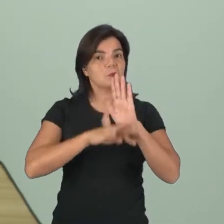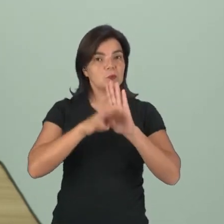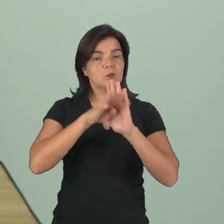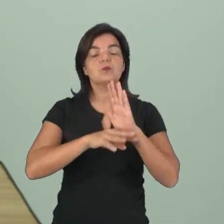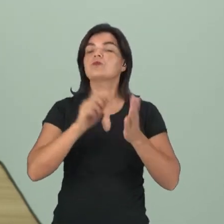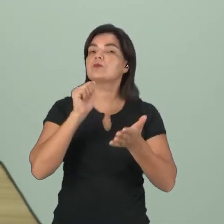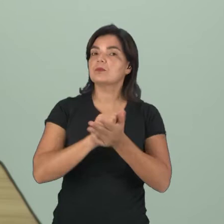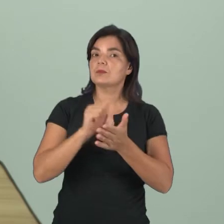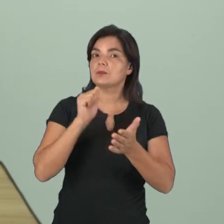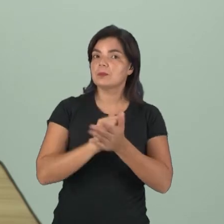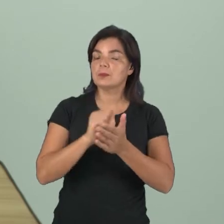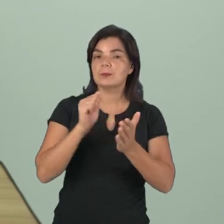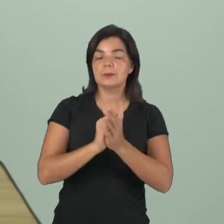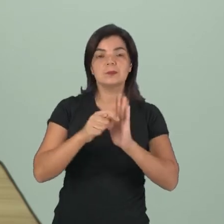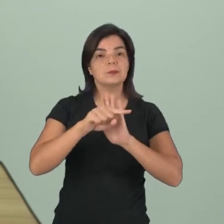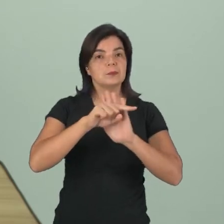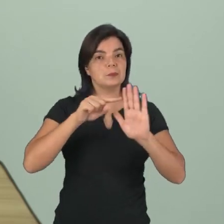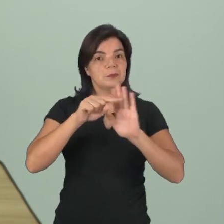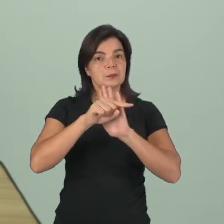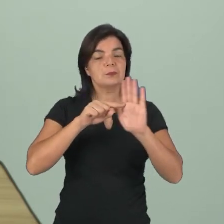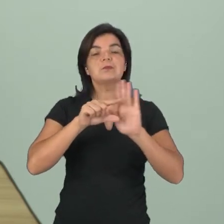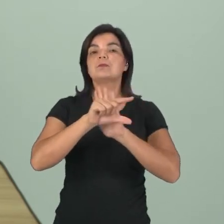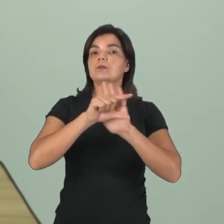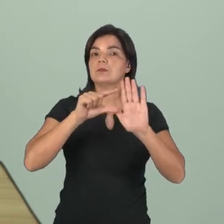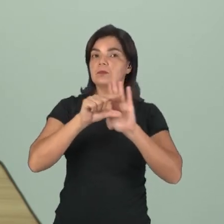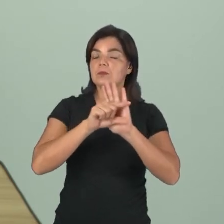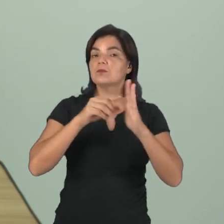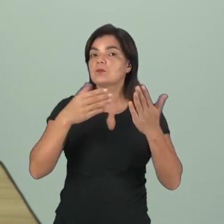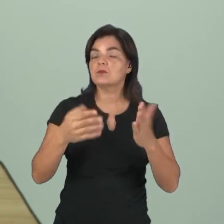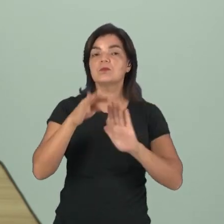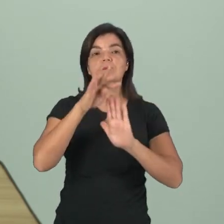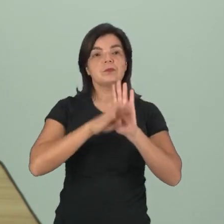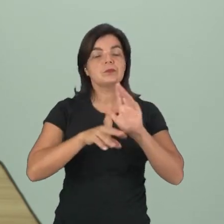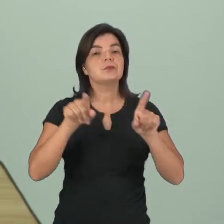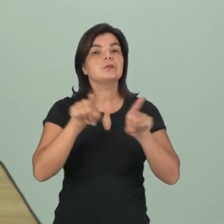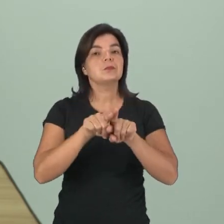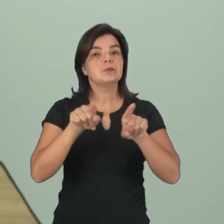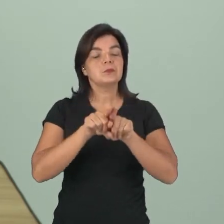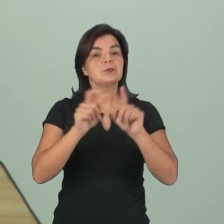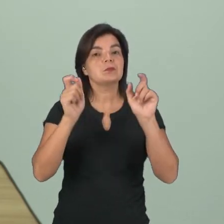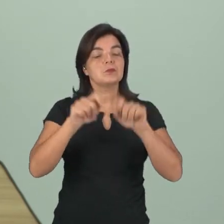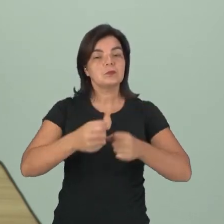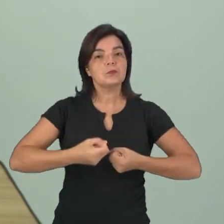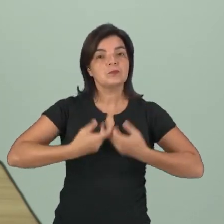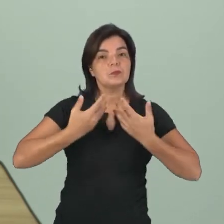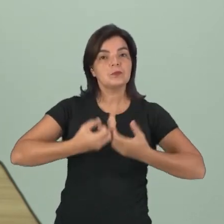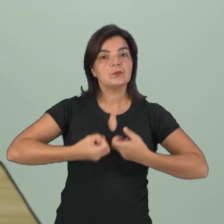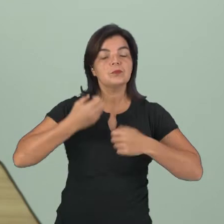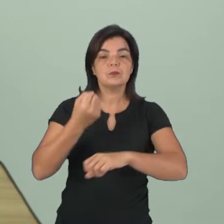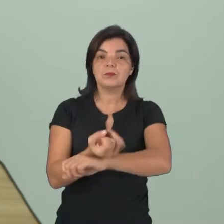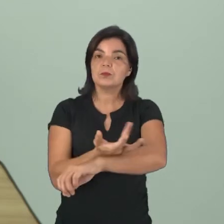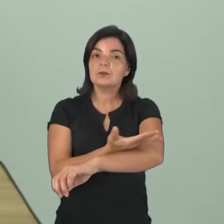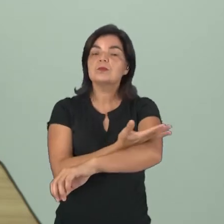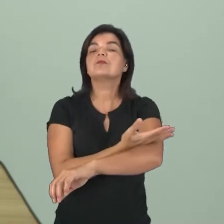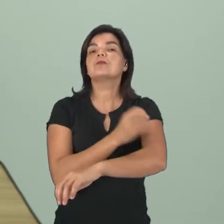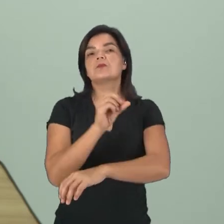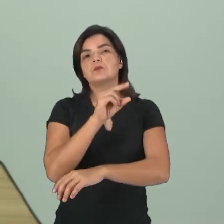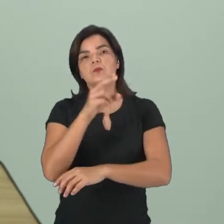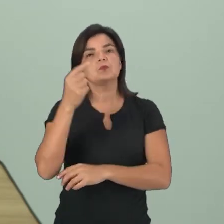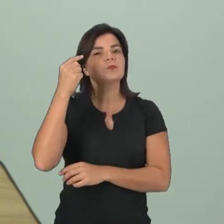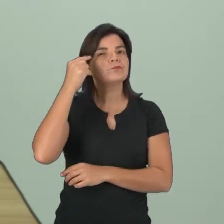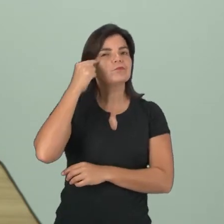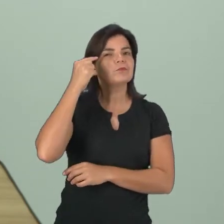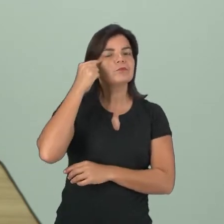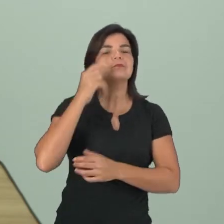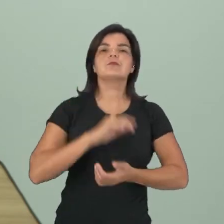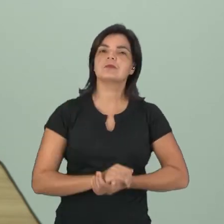que ele é escrito em versos e estrofes? E esse texto também pode expressar emoções ou